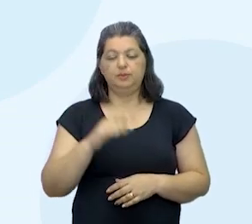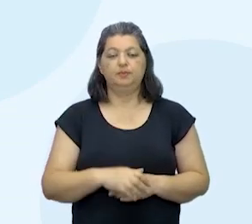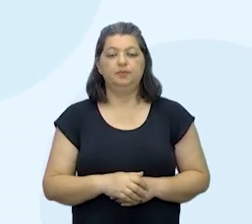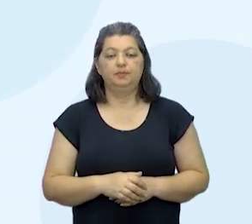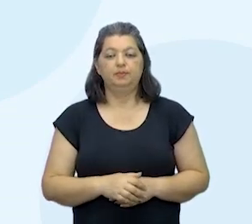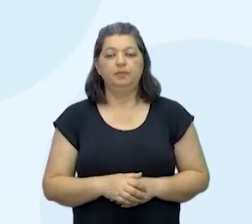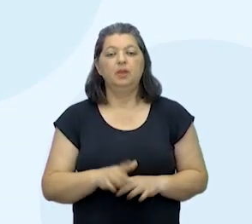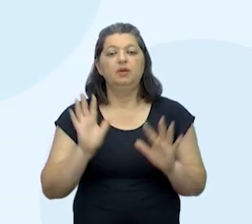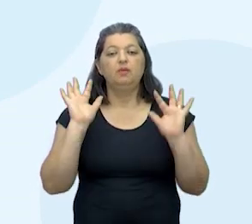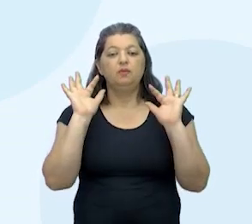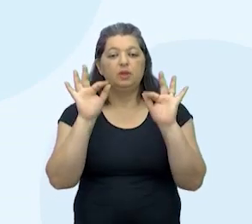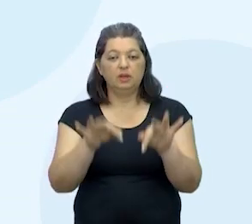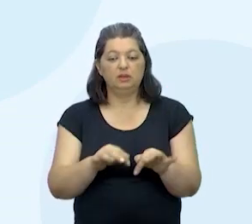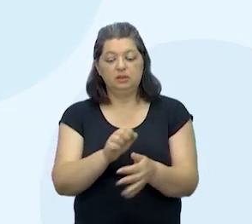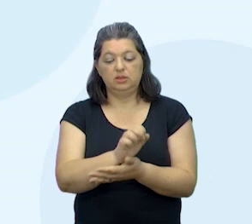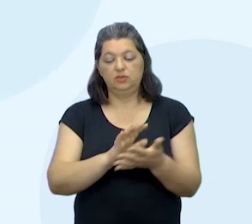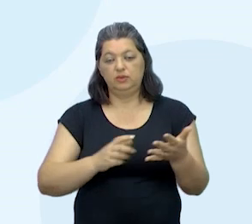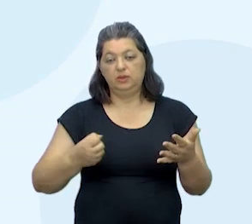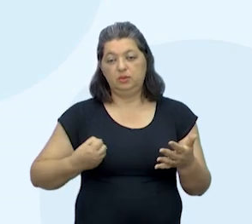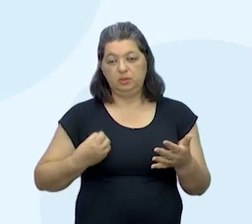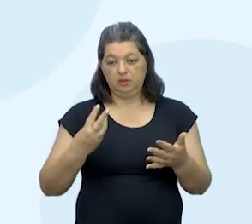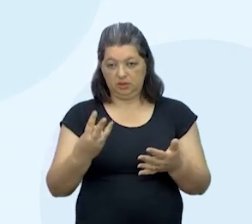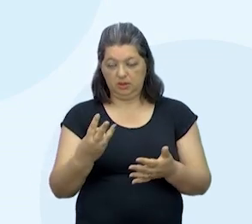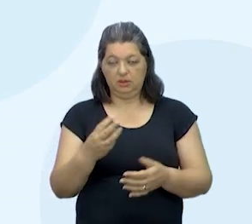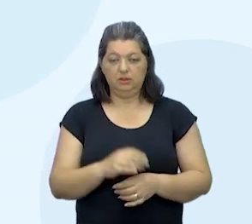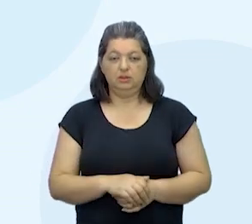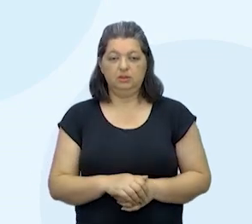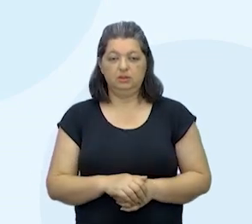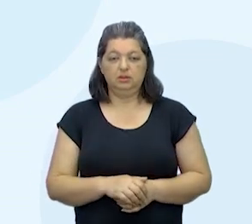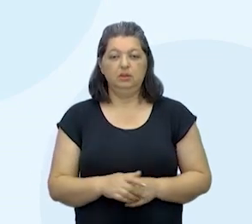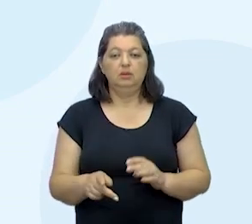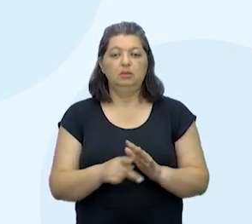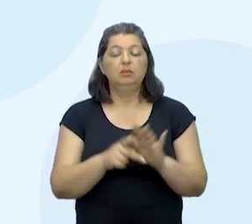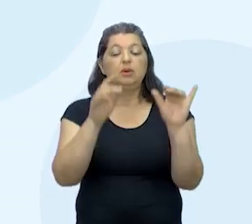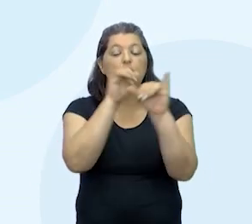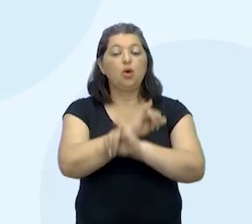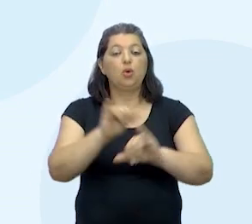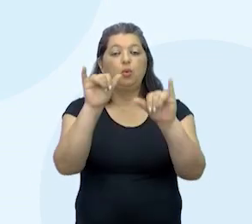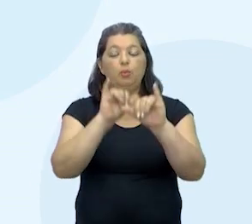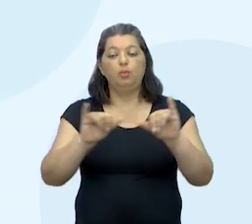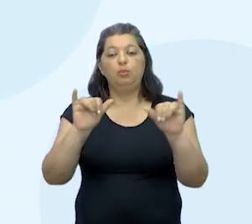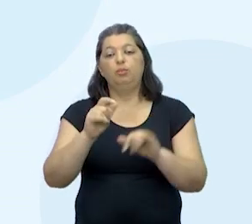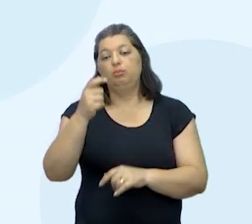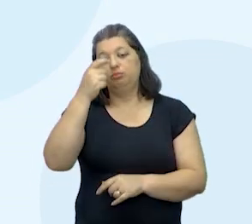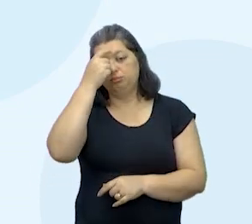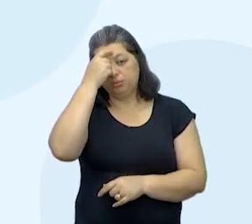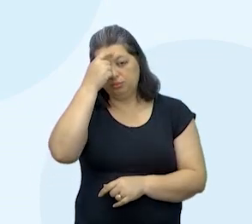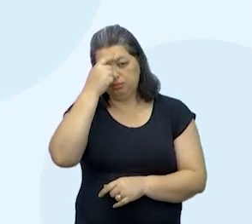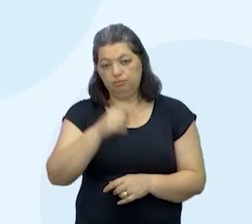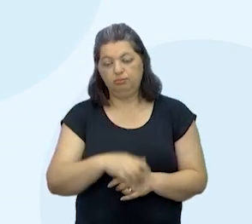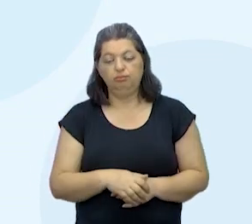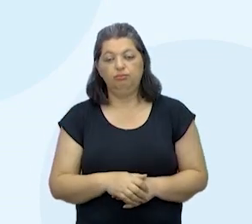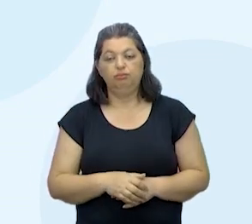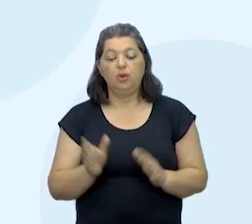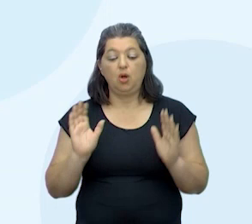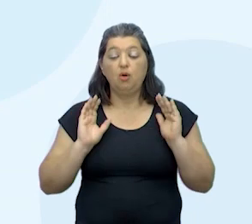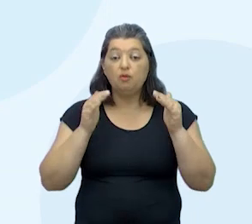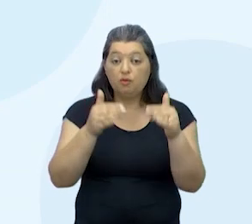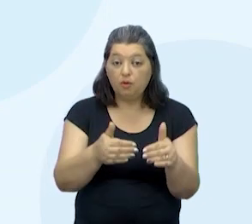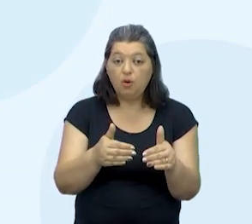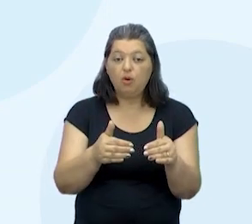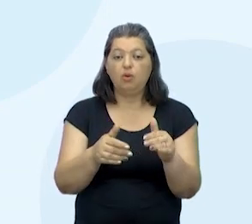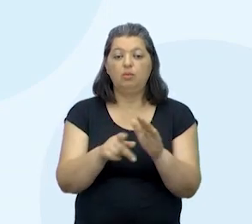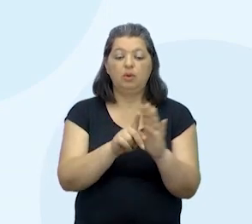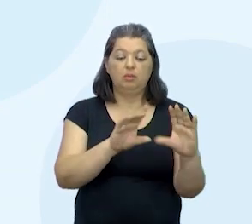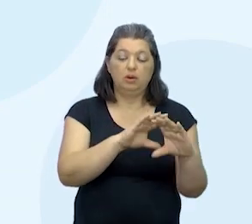para fechar aí a atividade 3, a gente vai promover uma campanha de conscientização voltada para a comunidade